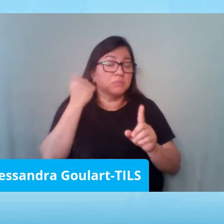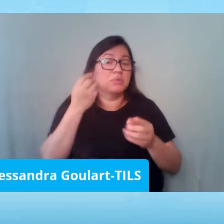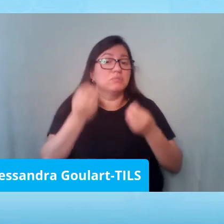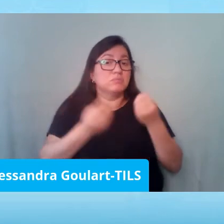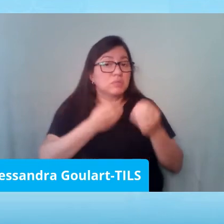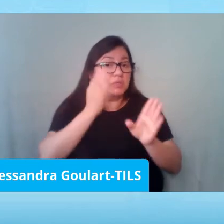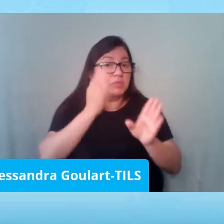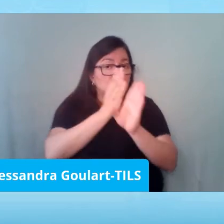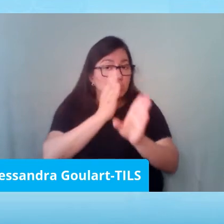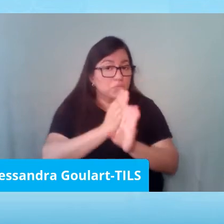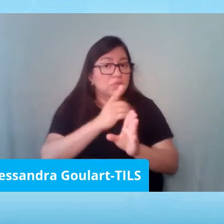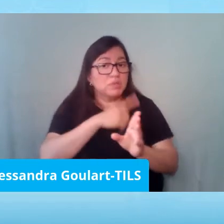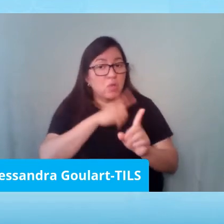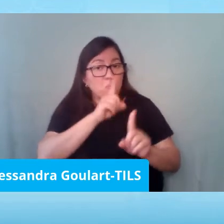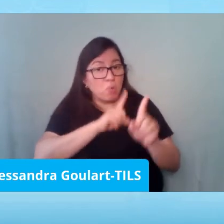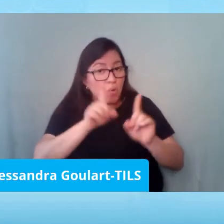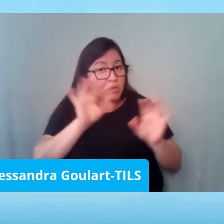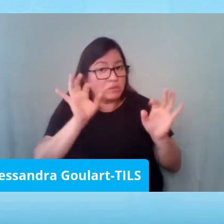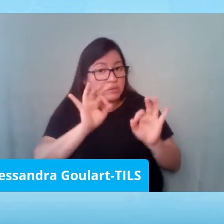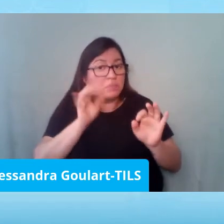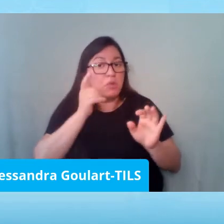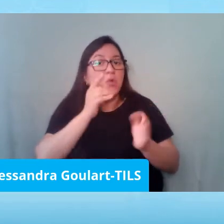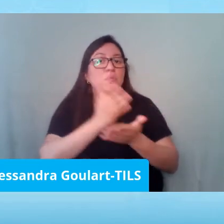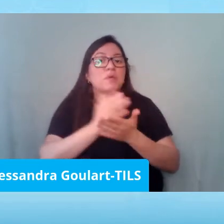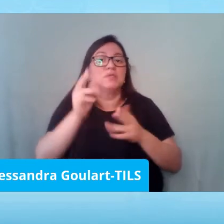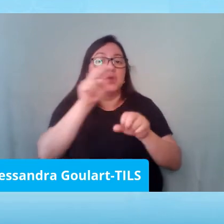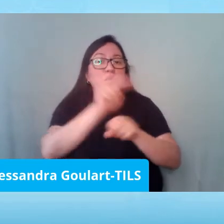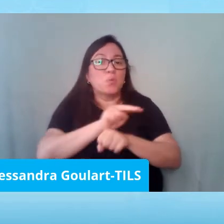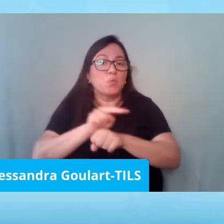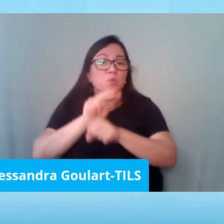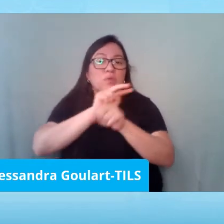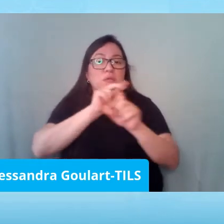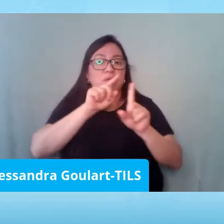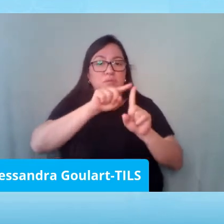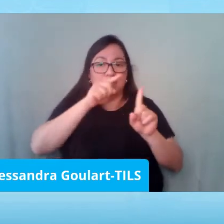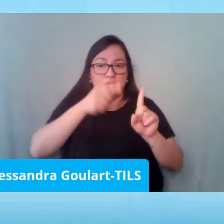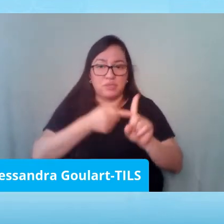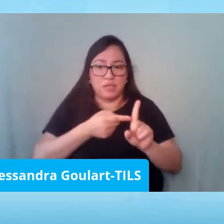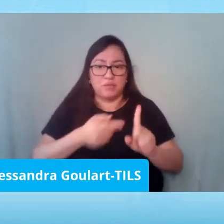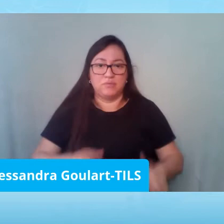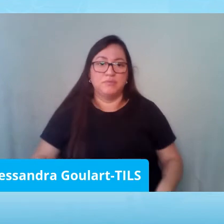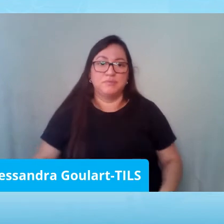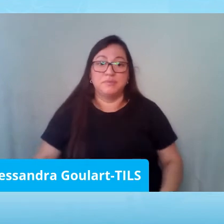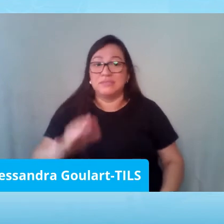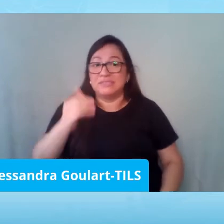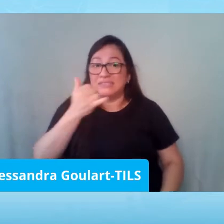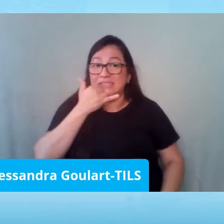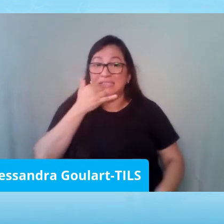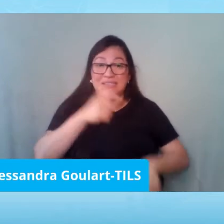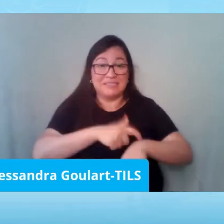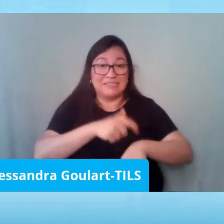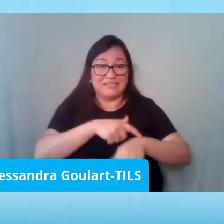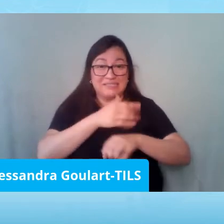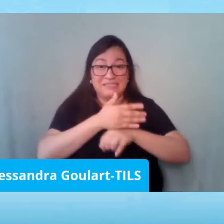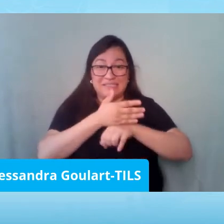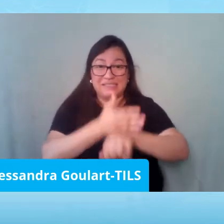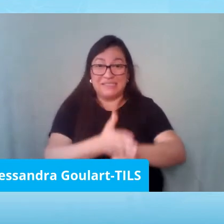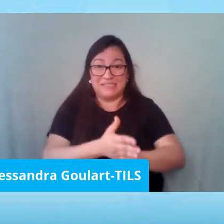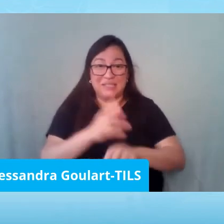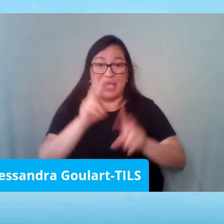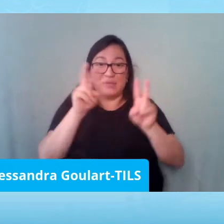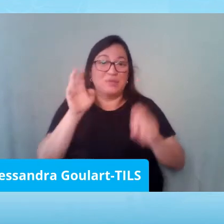imediatamente o acompanhamento do pré-natal. Gabi, eu vou acelerar um pouquinho, que eu estou vendo que a hora a gente está bem... A gente fala bastante, né? É um tema bem